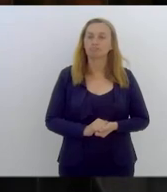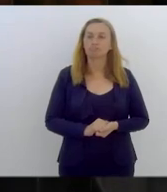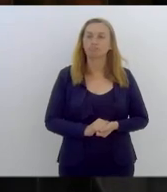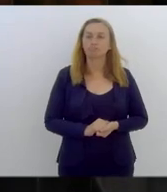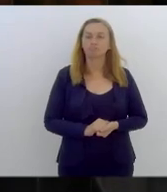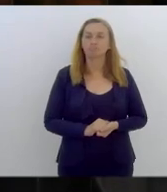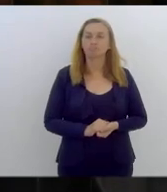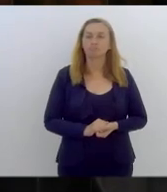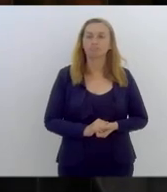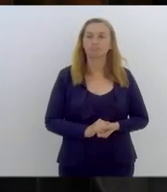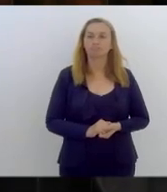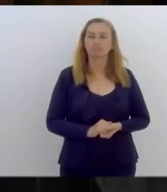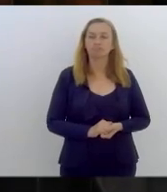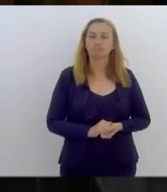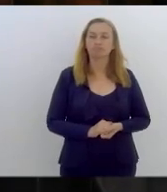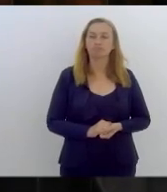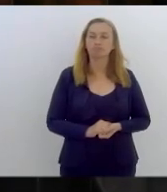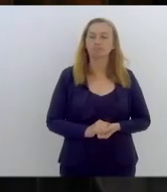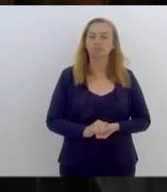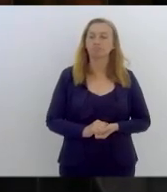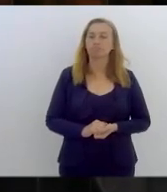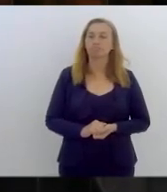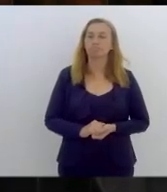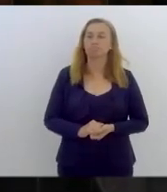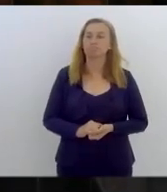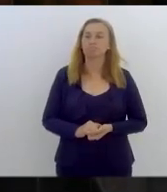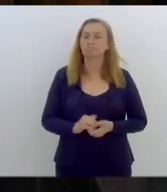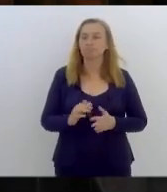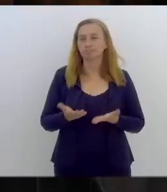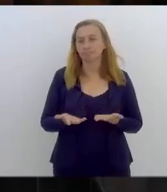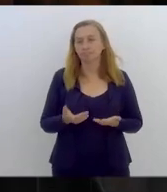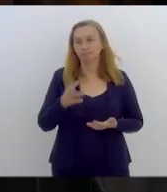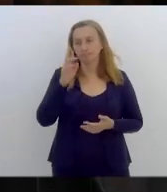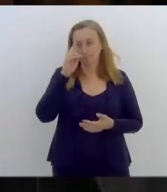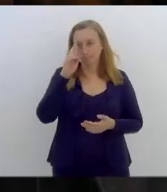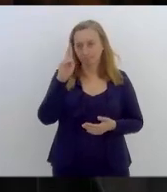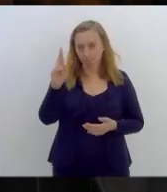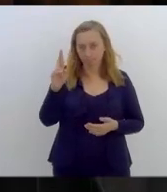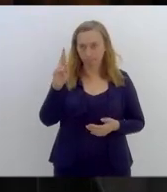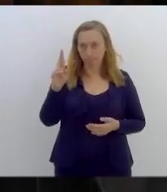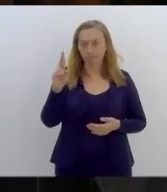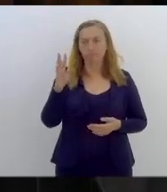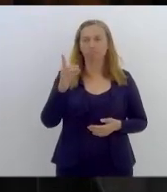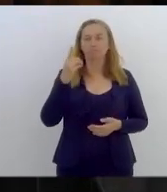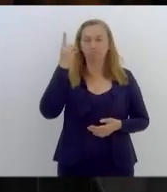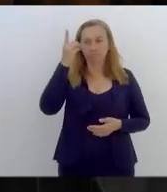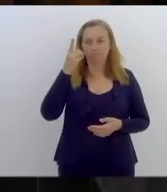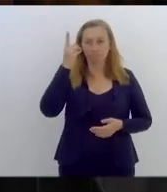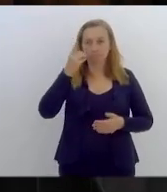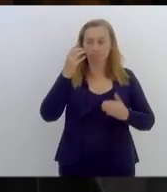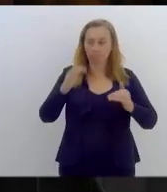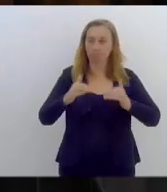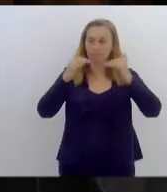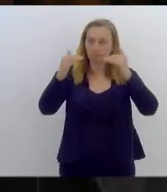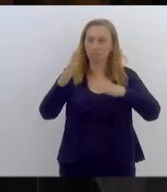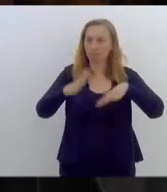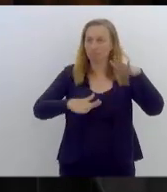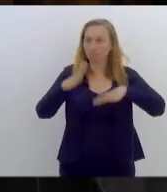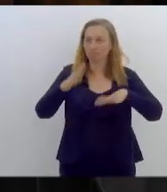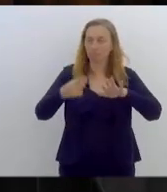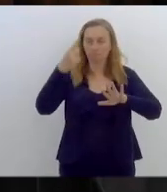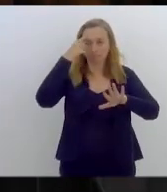considero e vossa excelência independente das suas posições a de concordar comigo